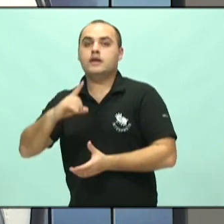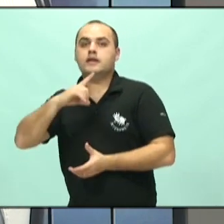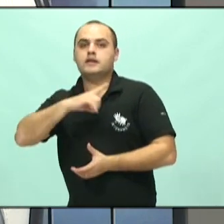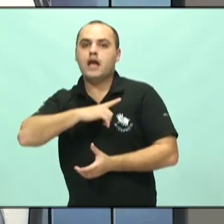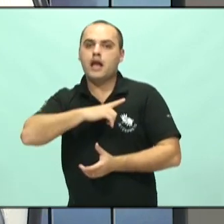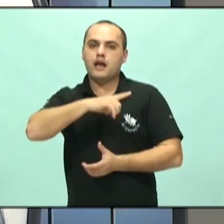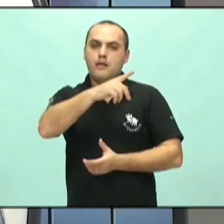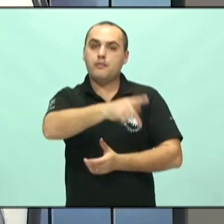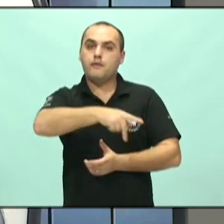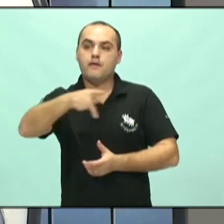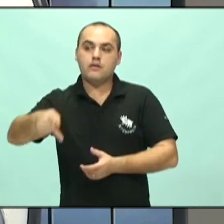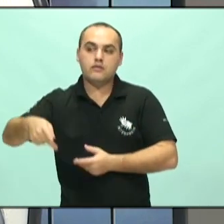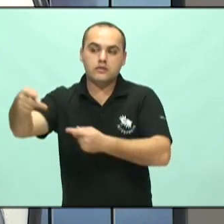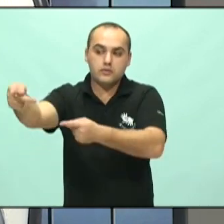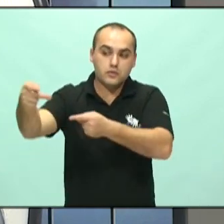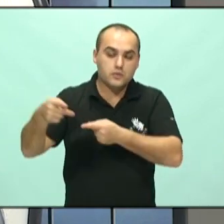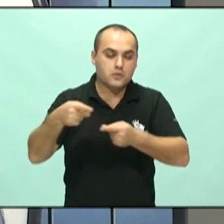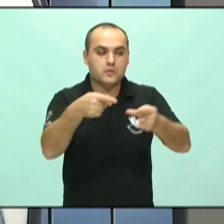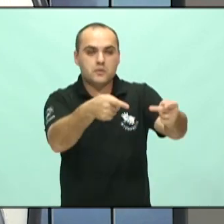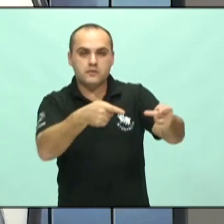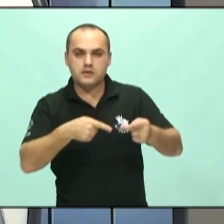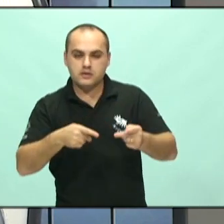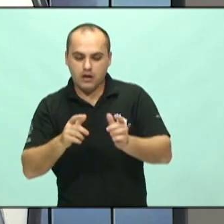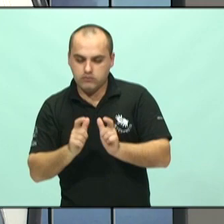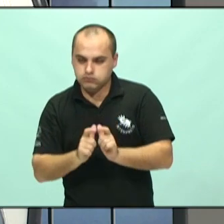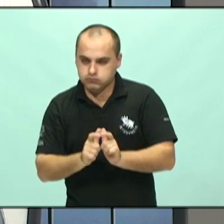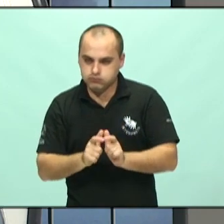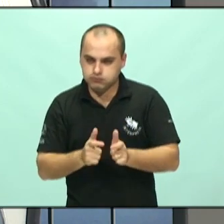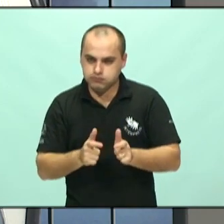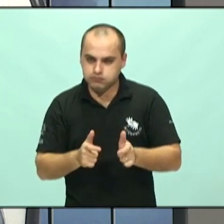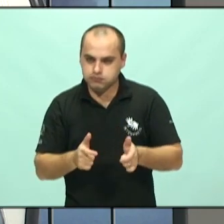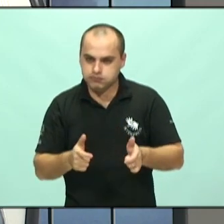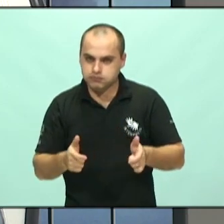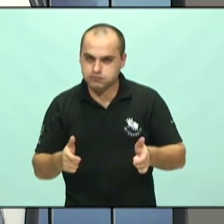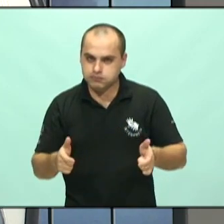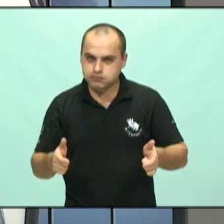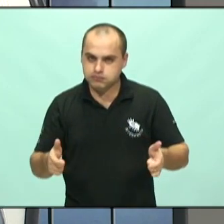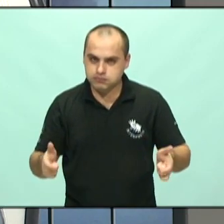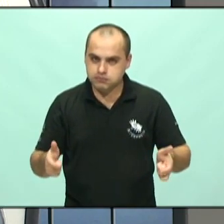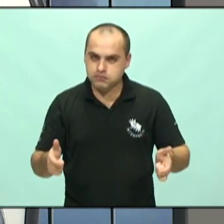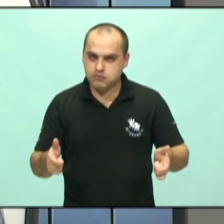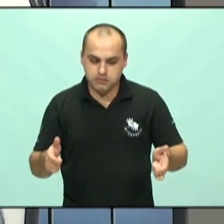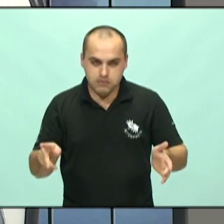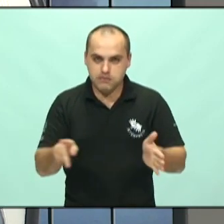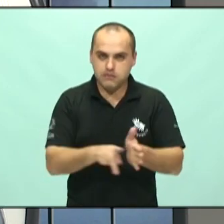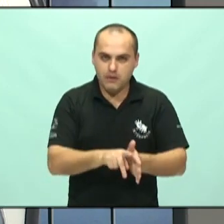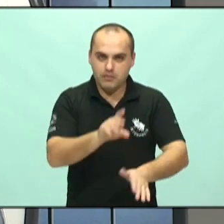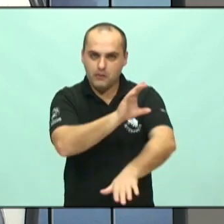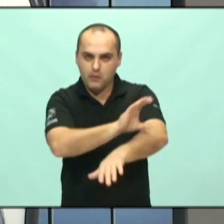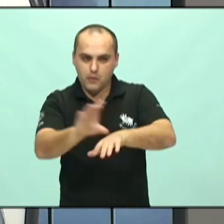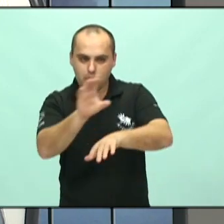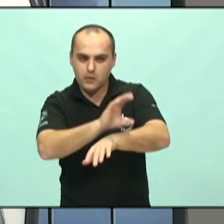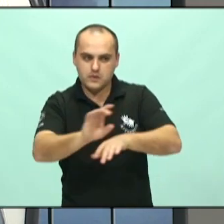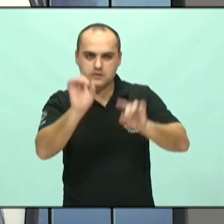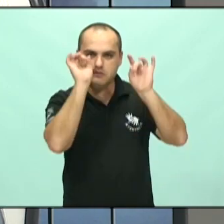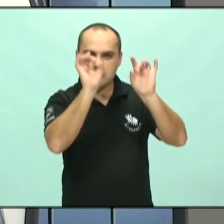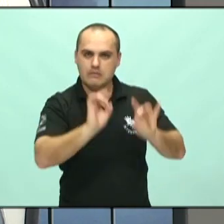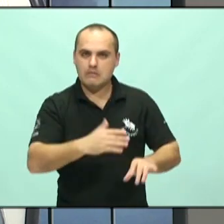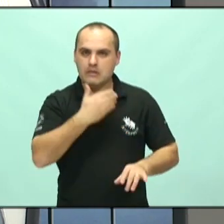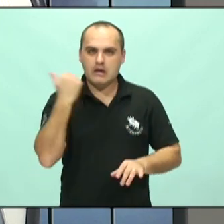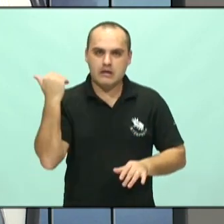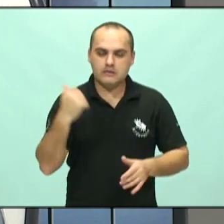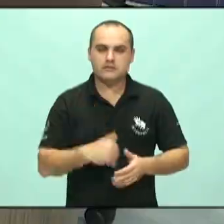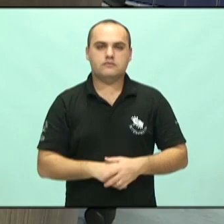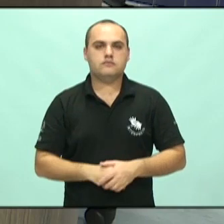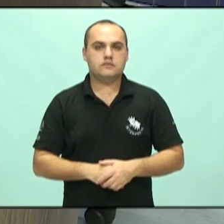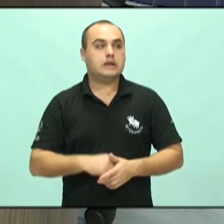professores que a gente convida para ampliar a matriz curricular do nosso curso.